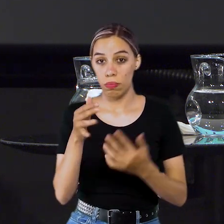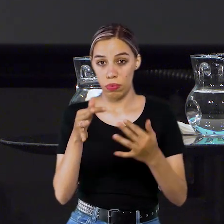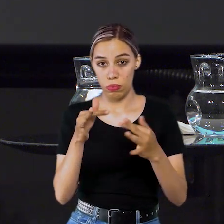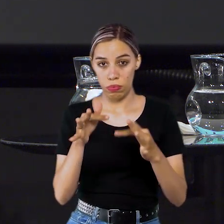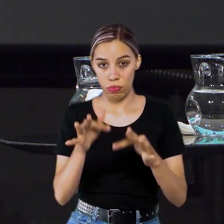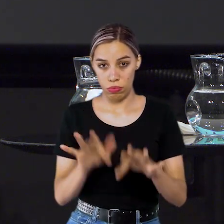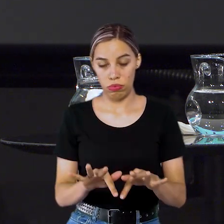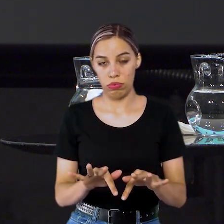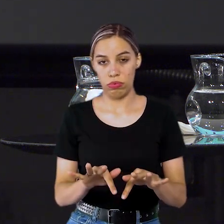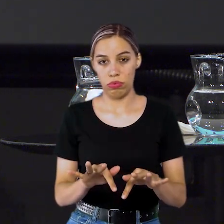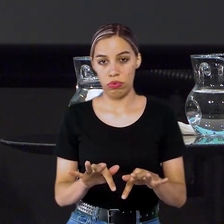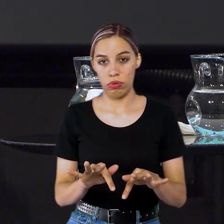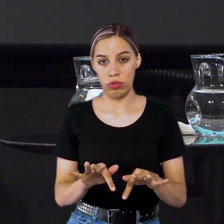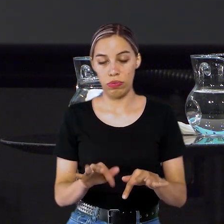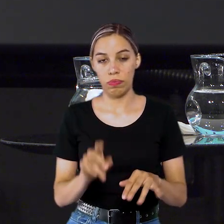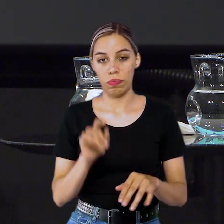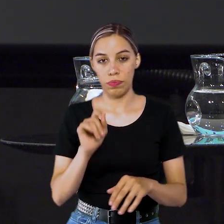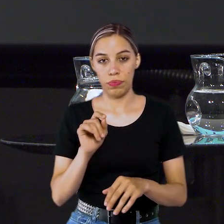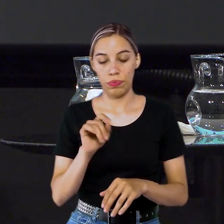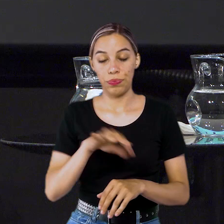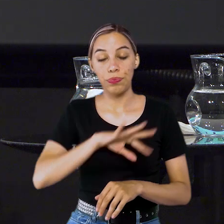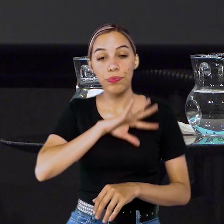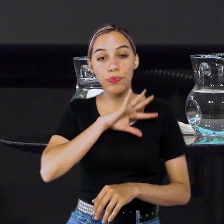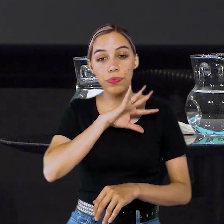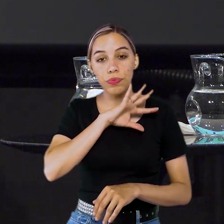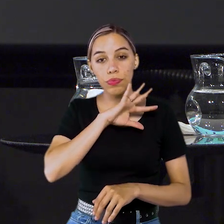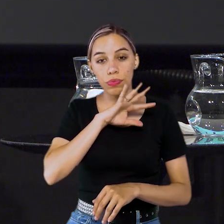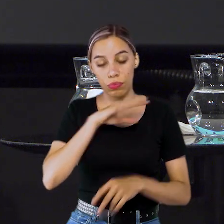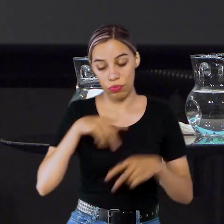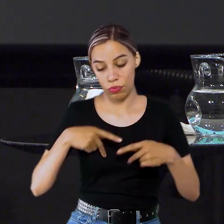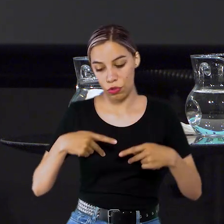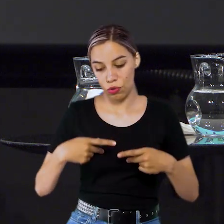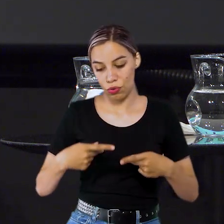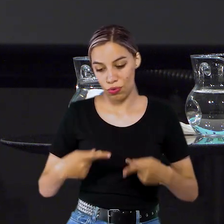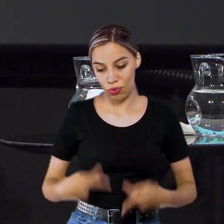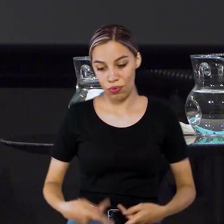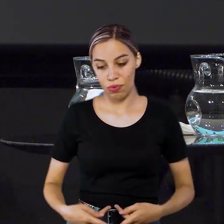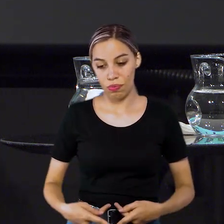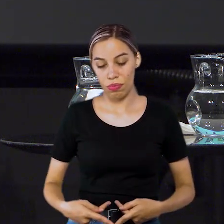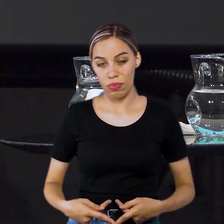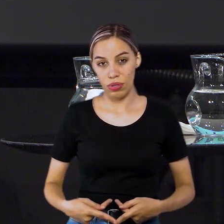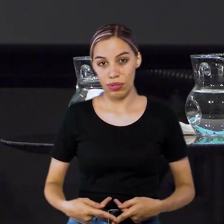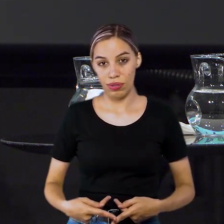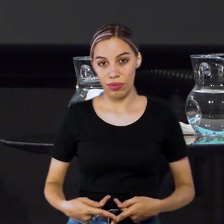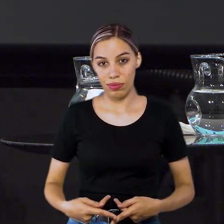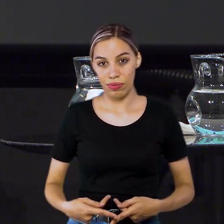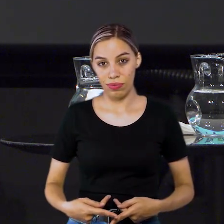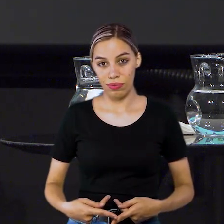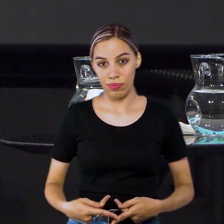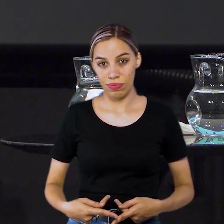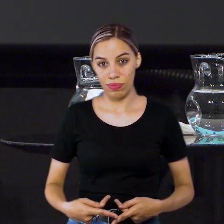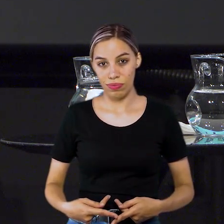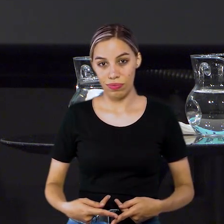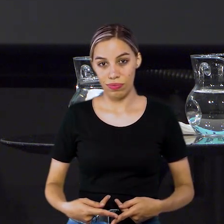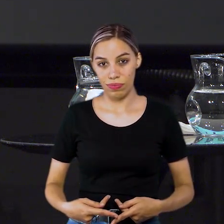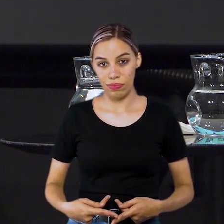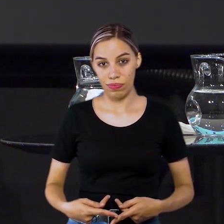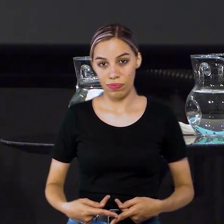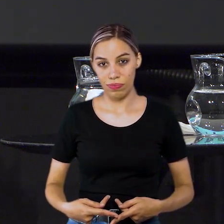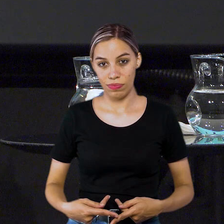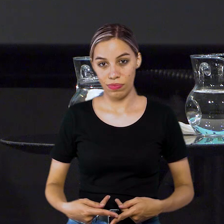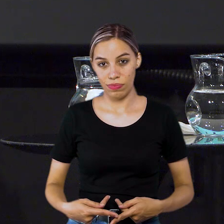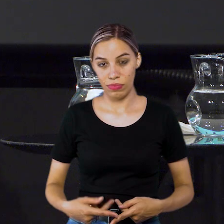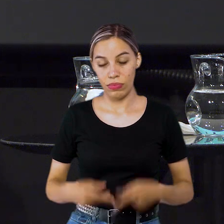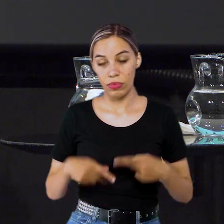ele fala que os homens, né, os seres, ele fala ser humano, né, que